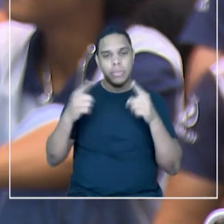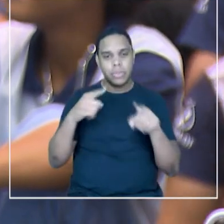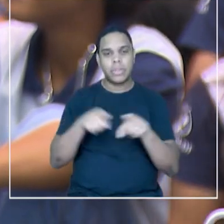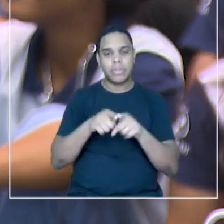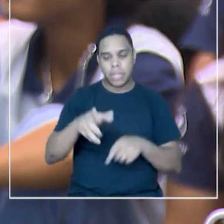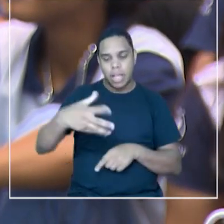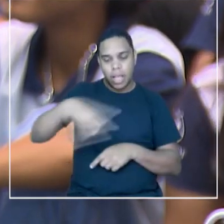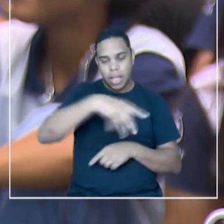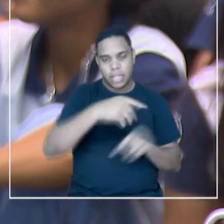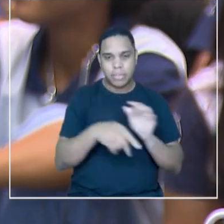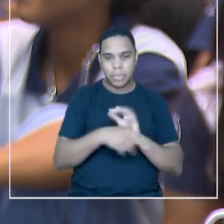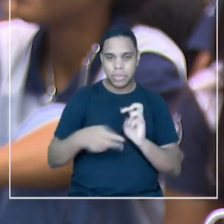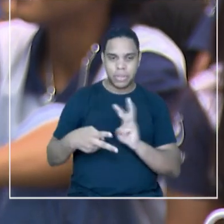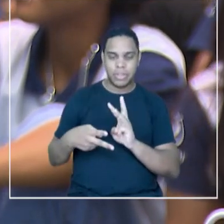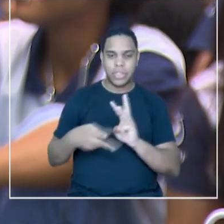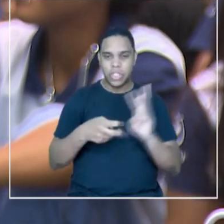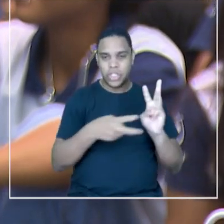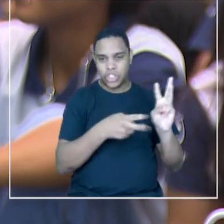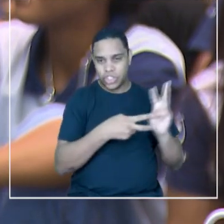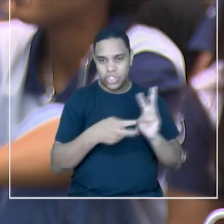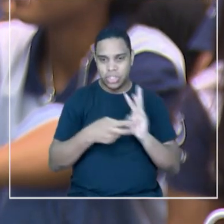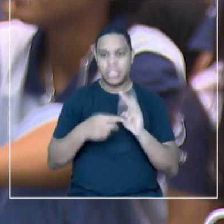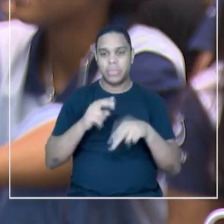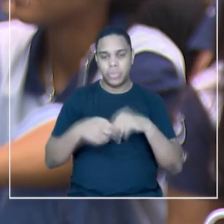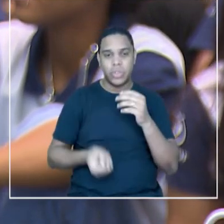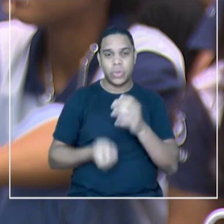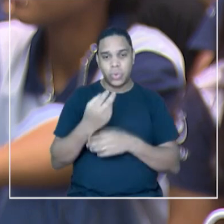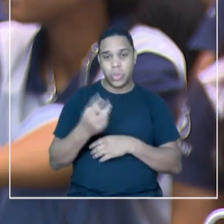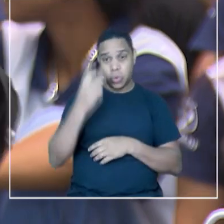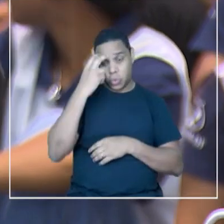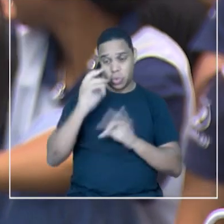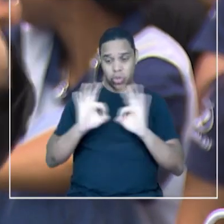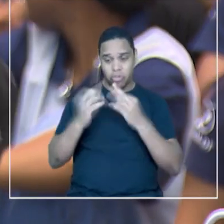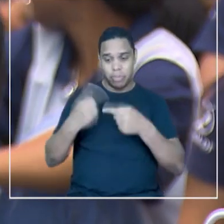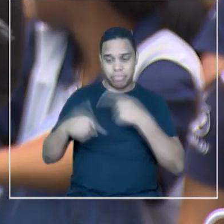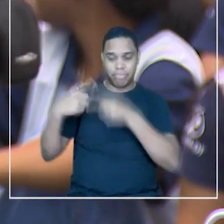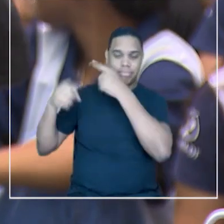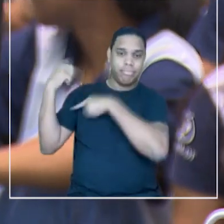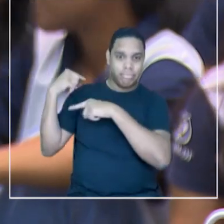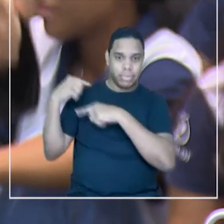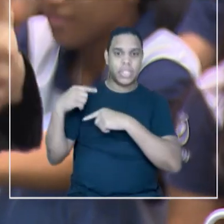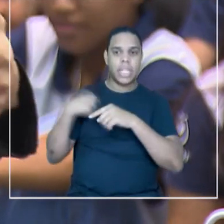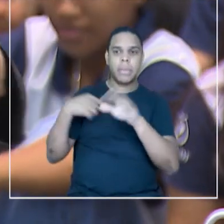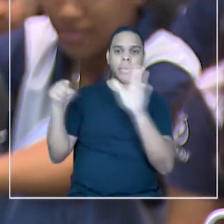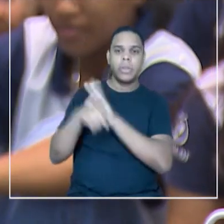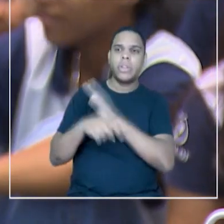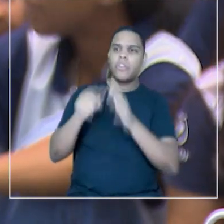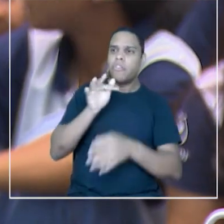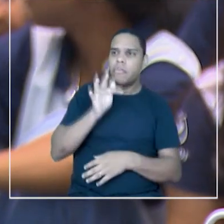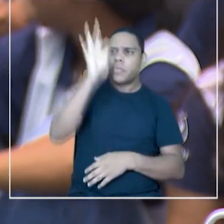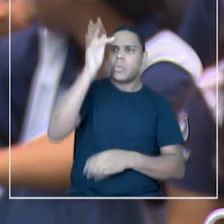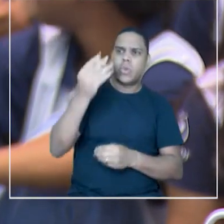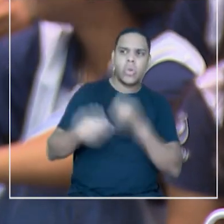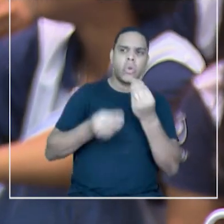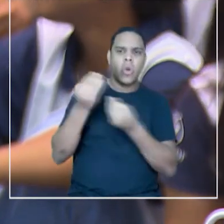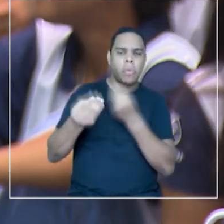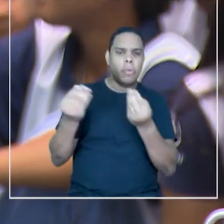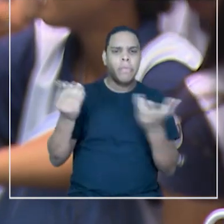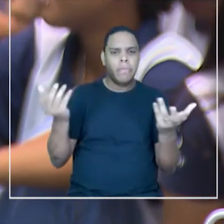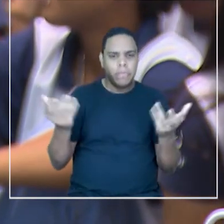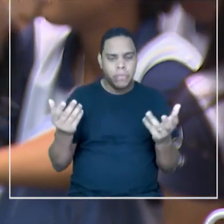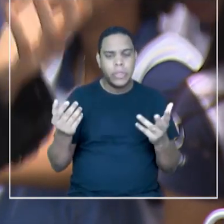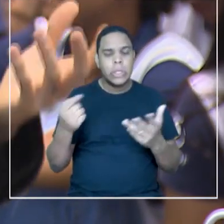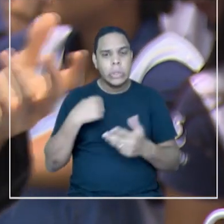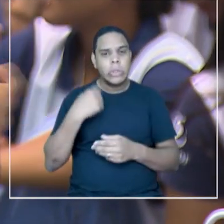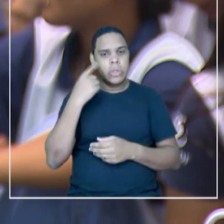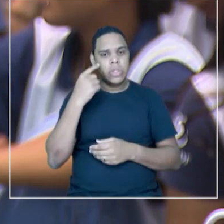indígenas. E foi aí que a gente começou o projeto Futuro Ancestral. Eu me perguntava muito para onde é o futuro, e aí eu veio uma resposta, pô, o